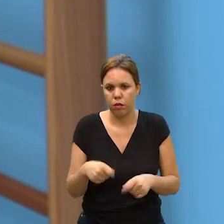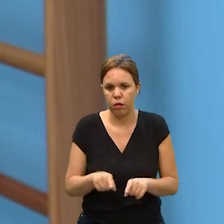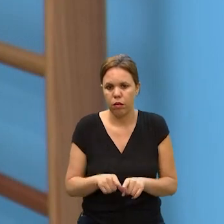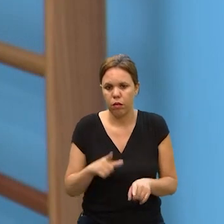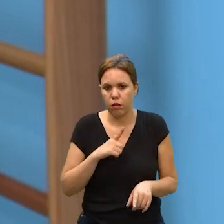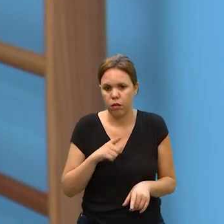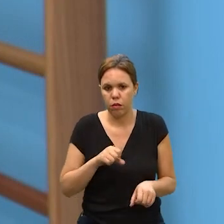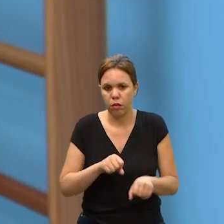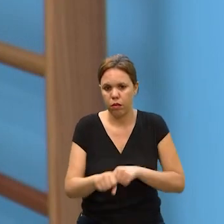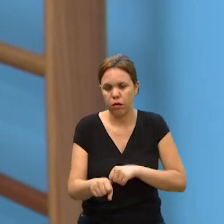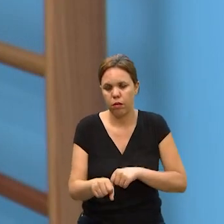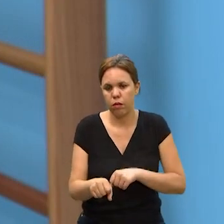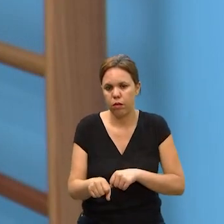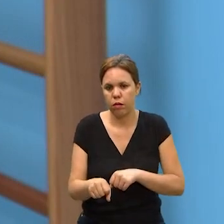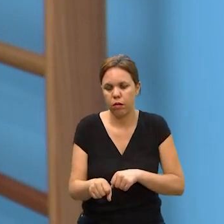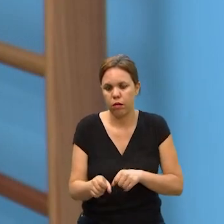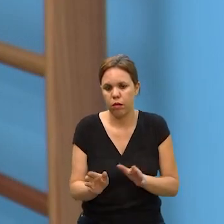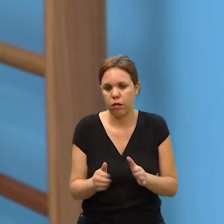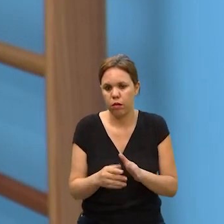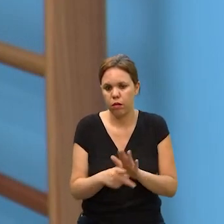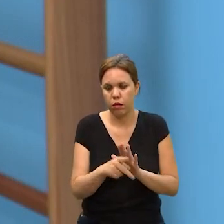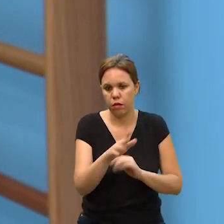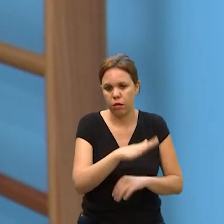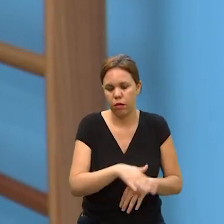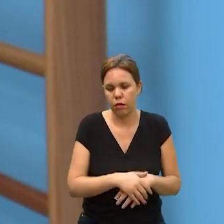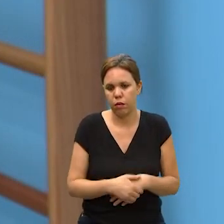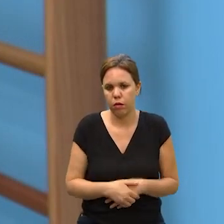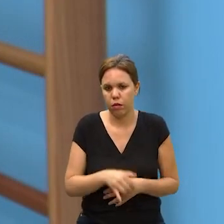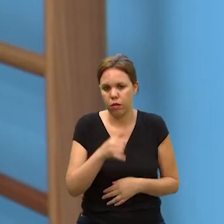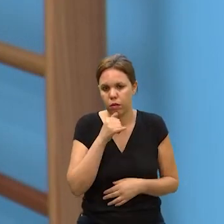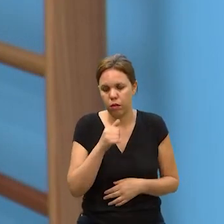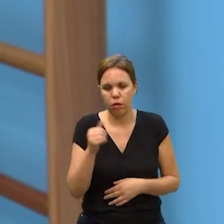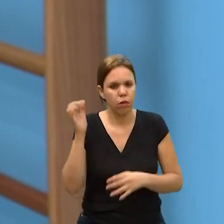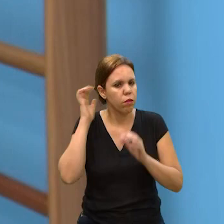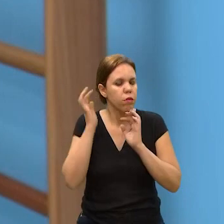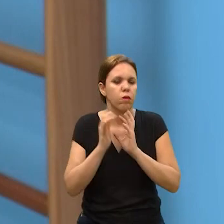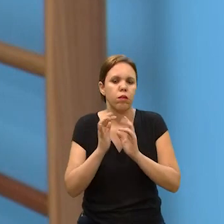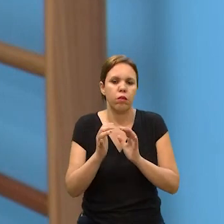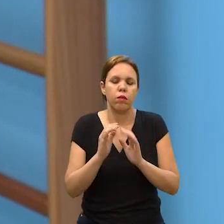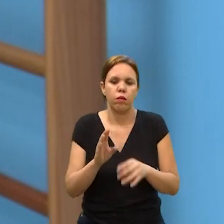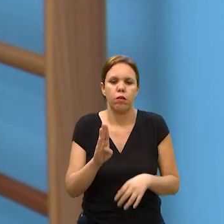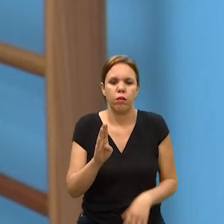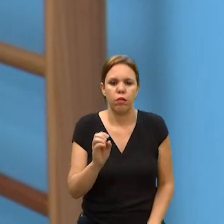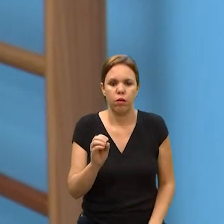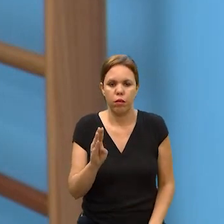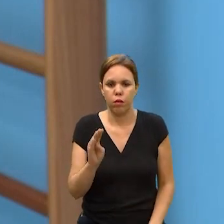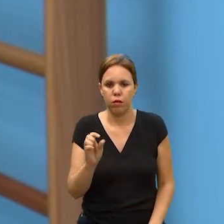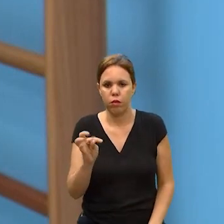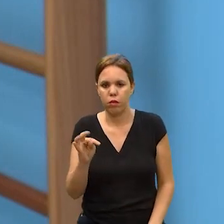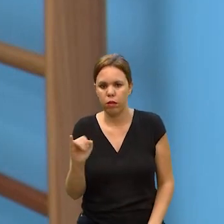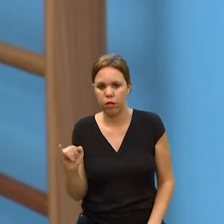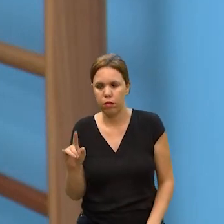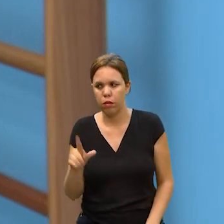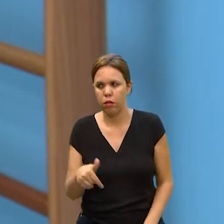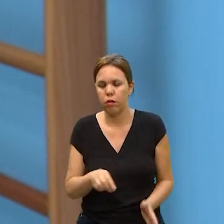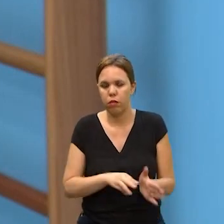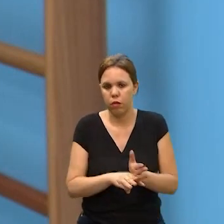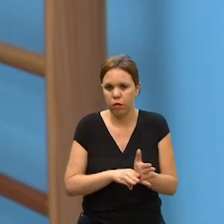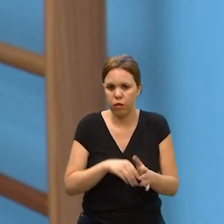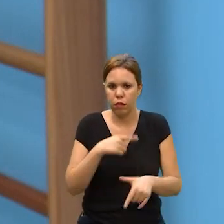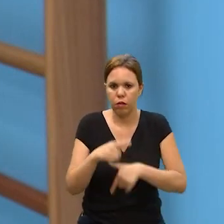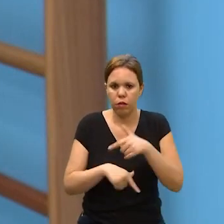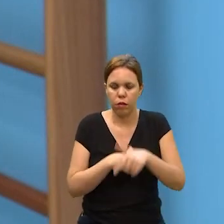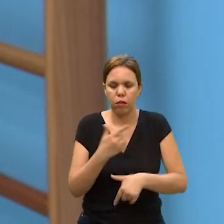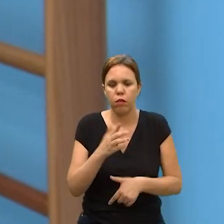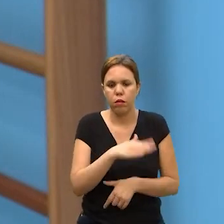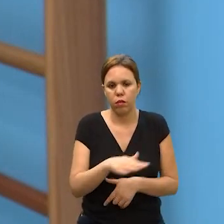reabilitação é um profissional necessariamente que tem que ser formado em métodos específicos. Por exemplo, o método neuroevolutivo Bobat, que é um